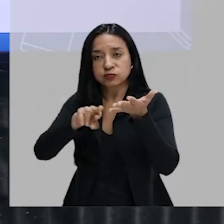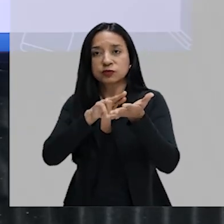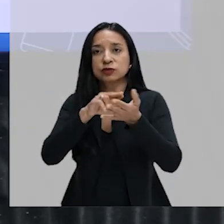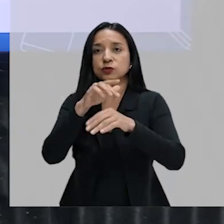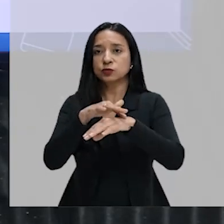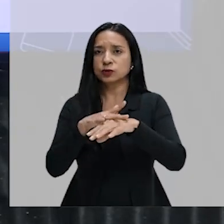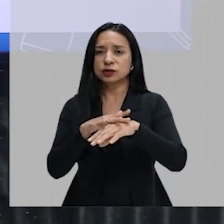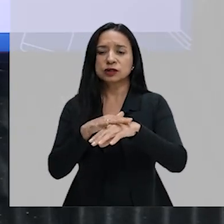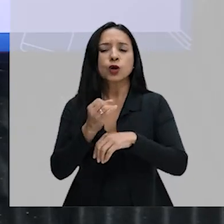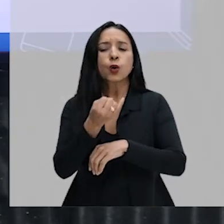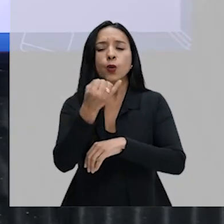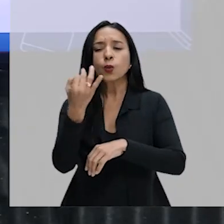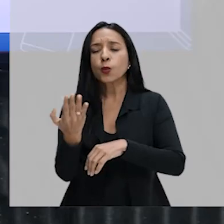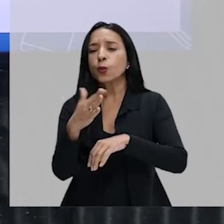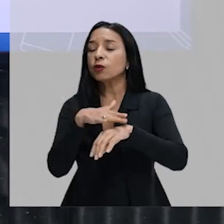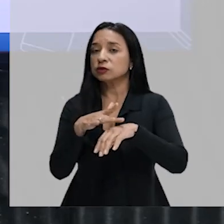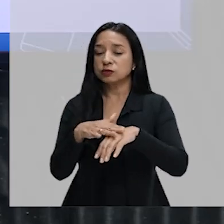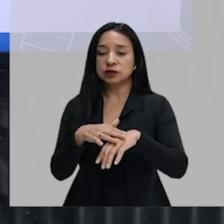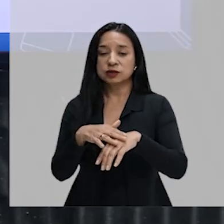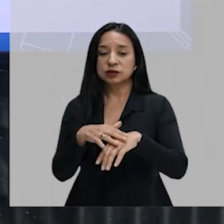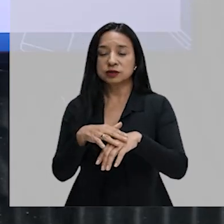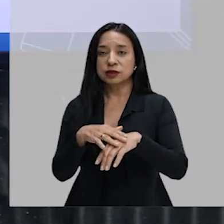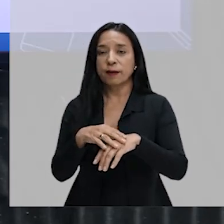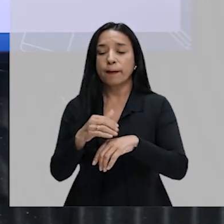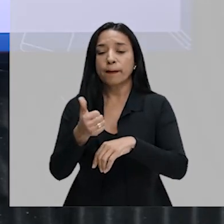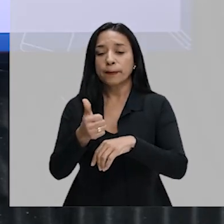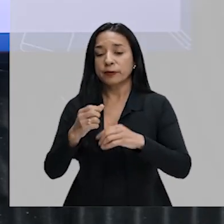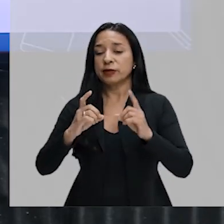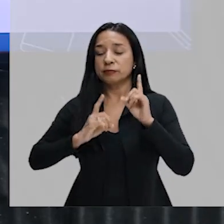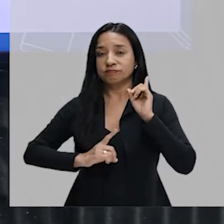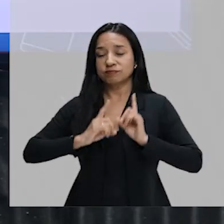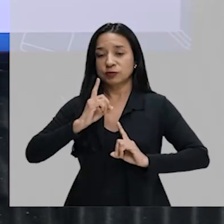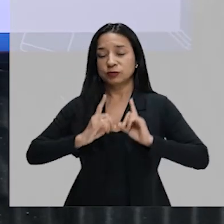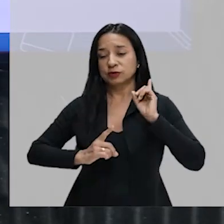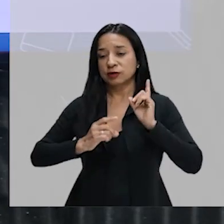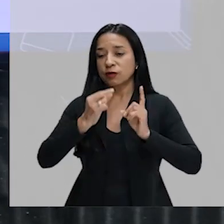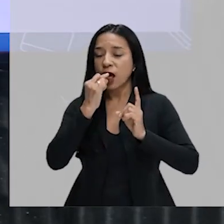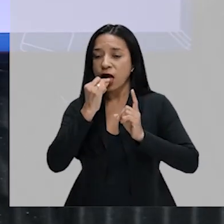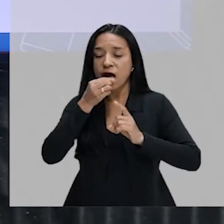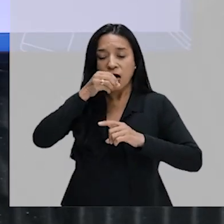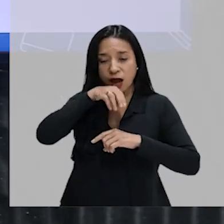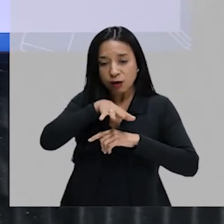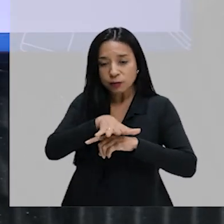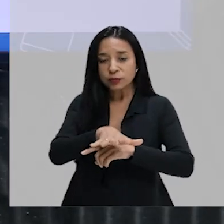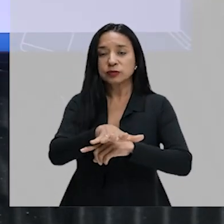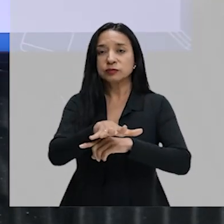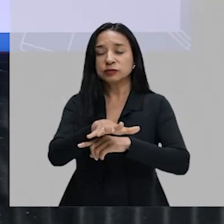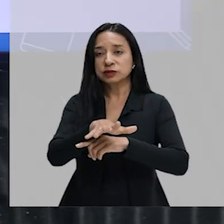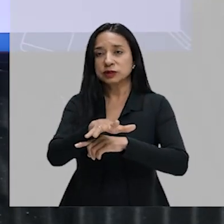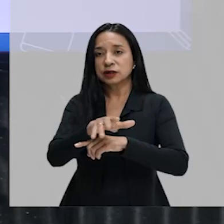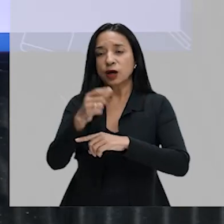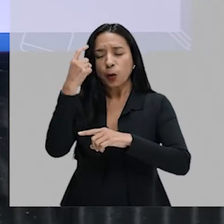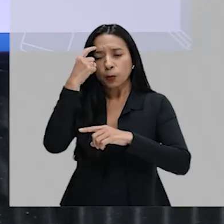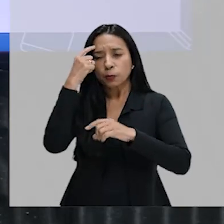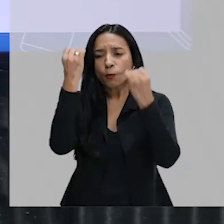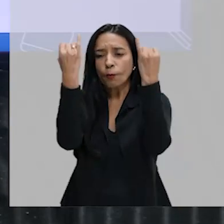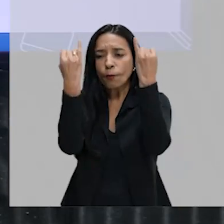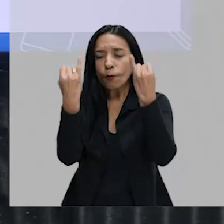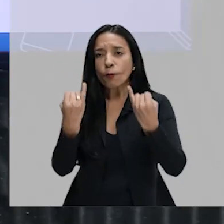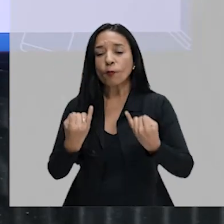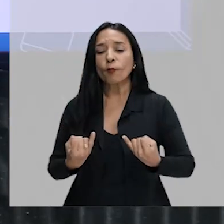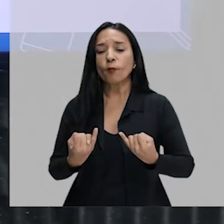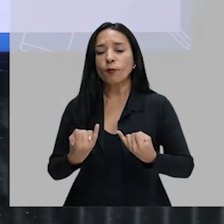trabalhar diretamente com o indivíduo. Então, a origem da biodança. Seu idealizador